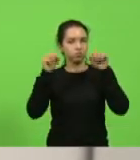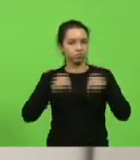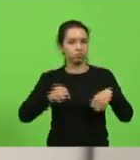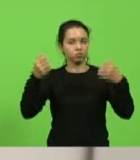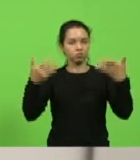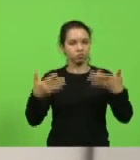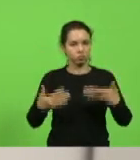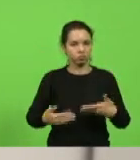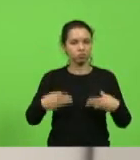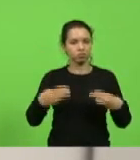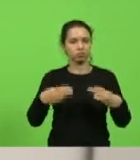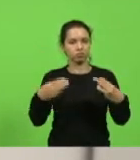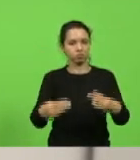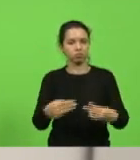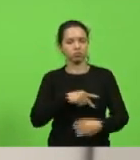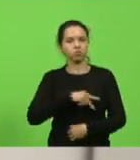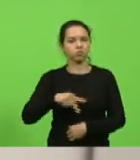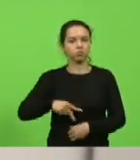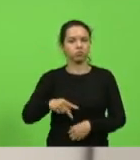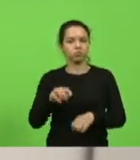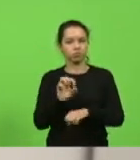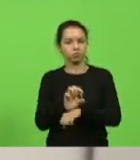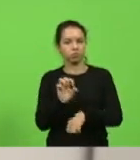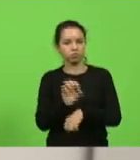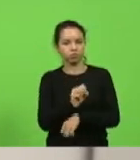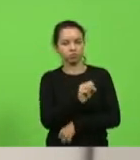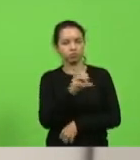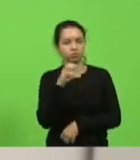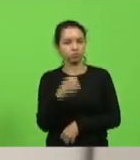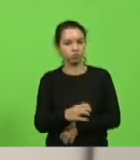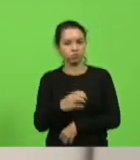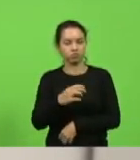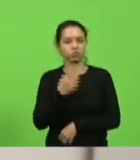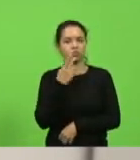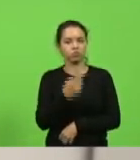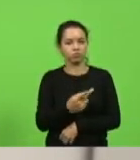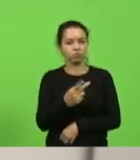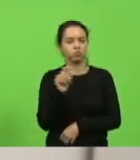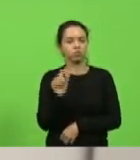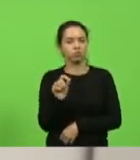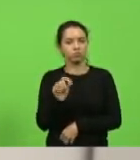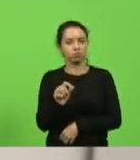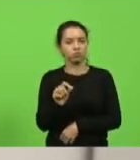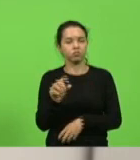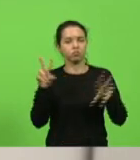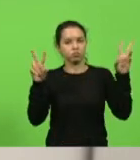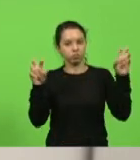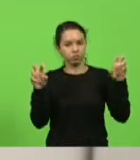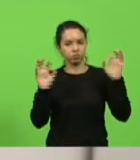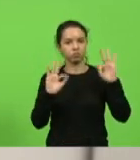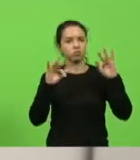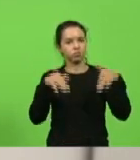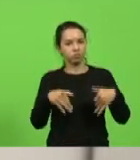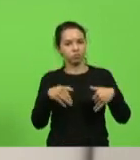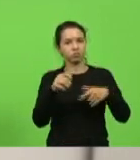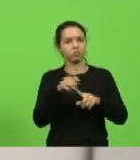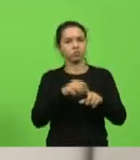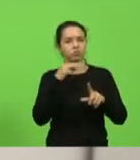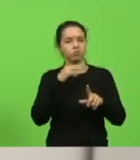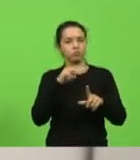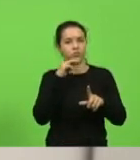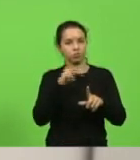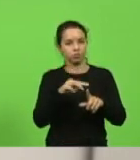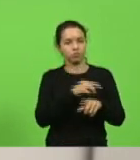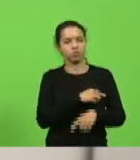Ministério Público do Estado de Santa Catarina, afirmou que, abre aspas, no final de março, o governador também me ligou com